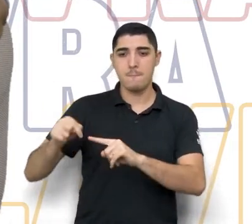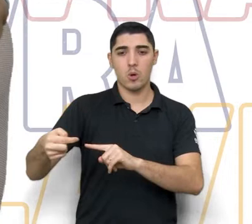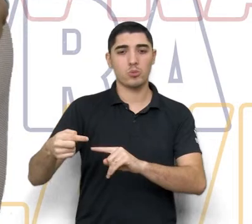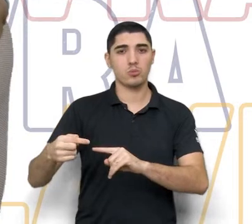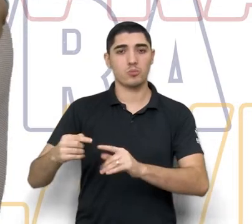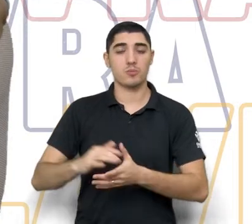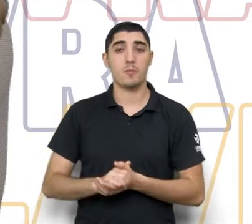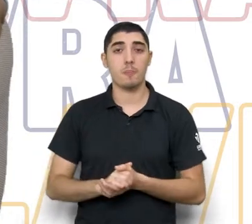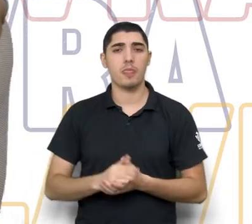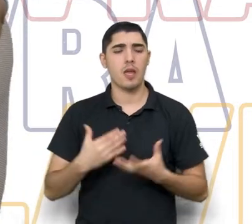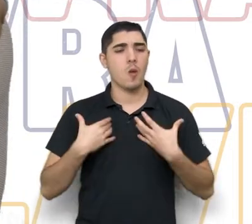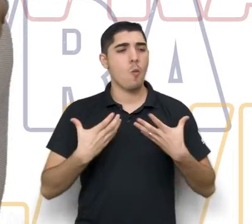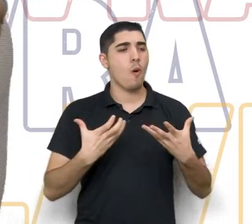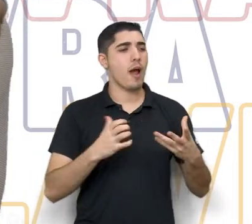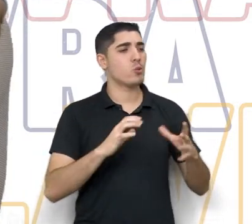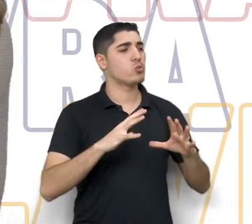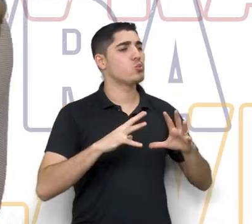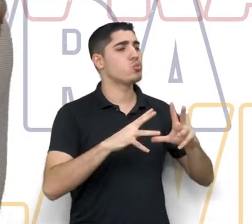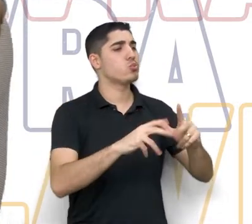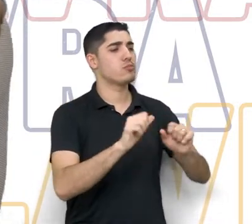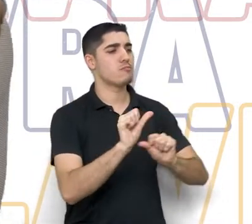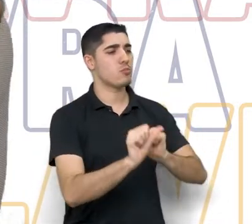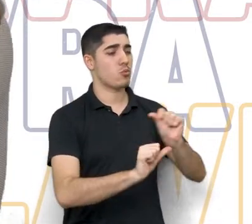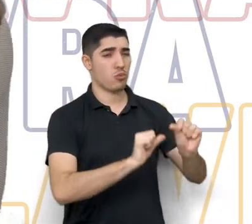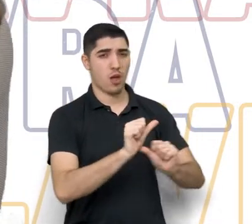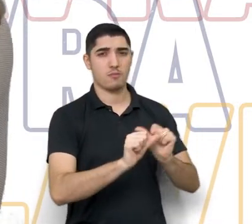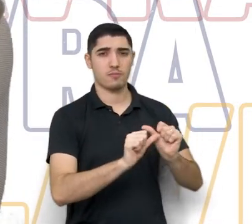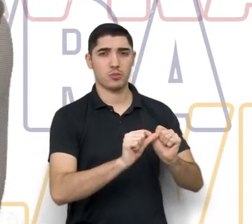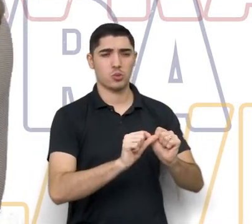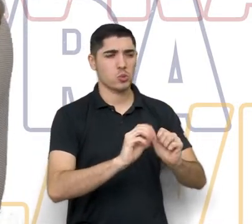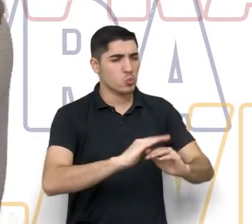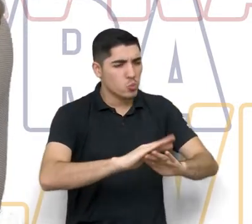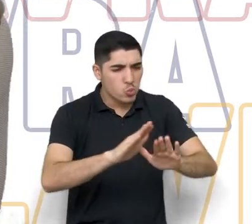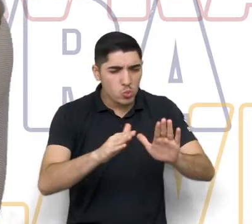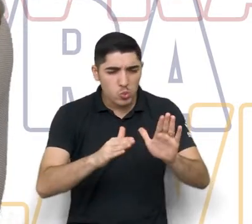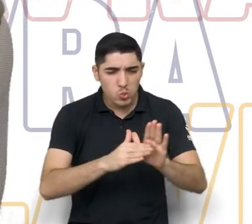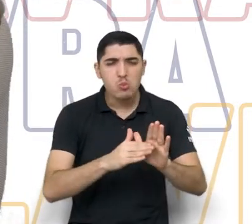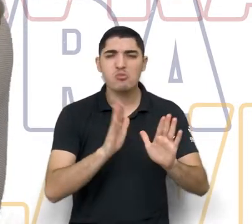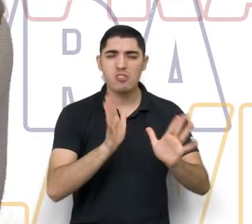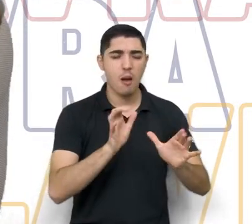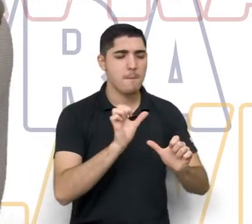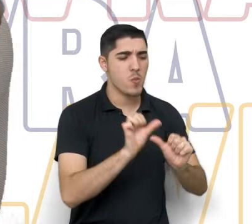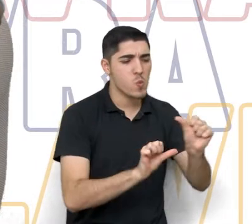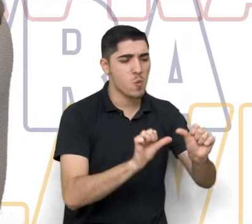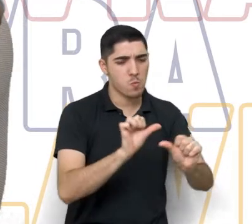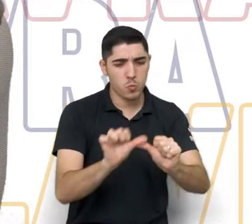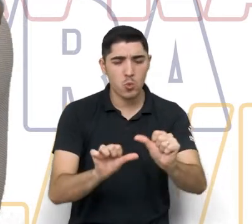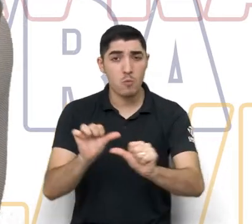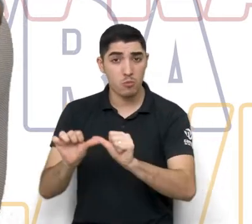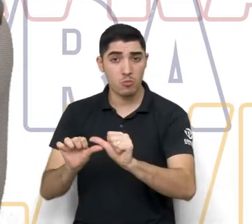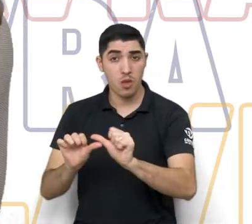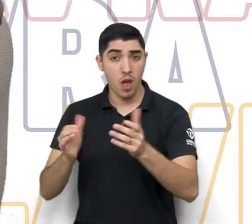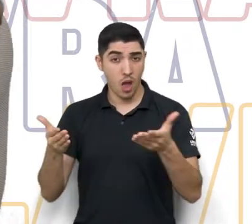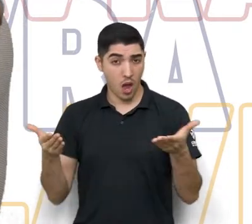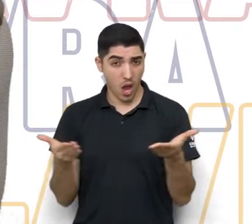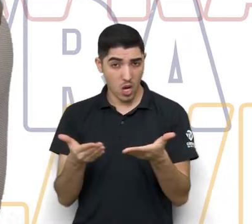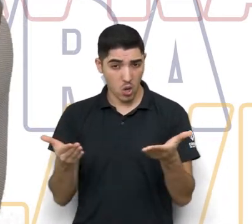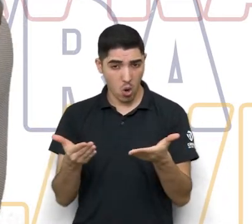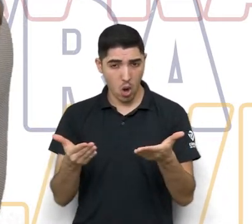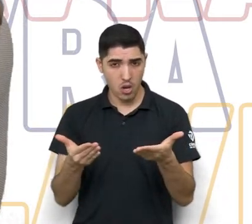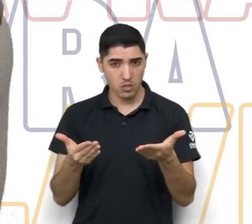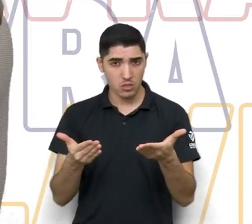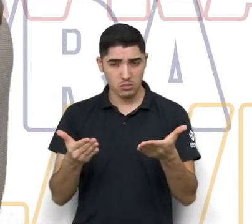ele diz: quis mudar tudo, mudei tudo, agora